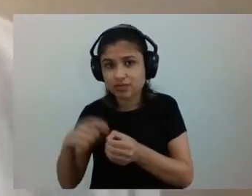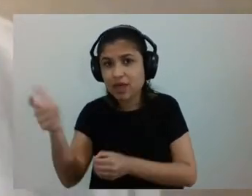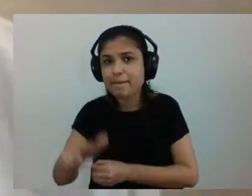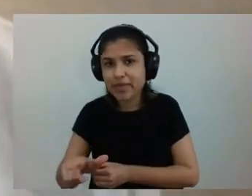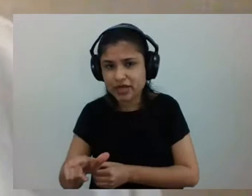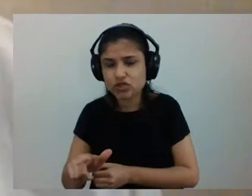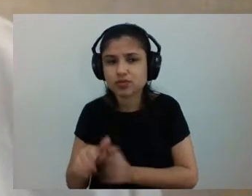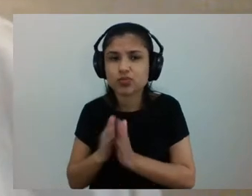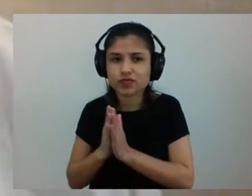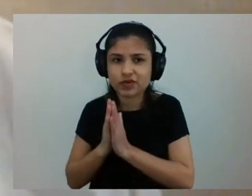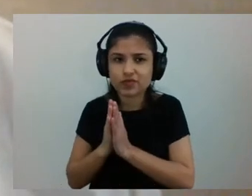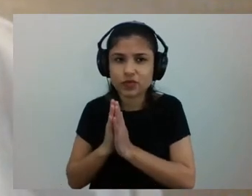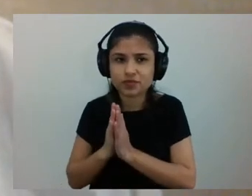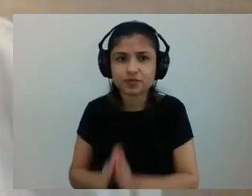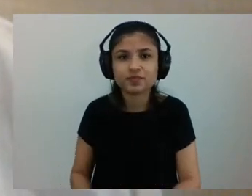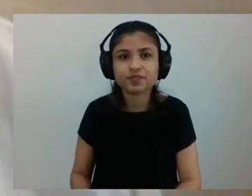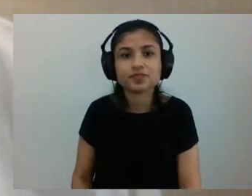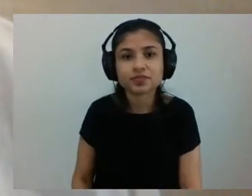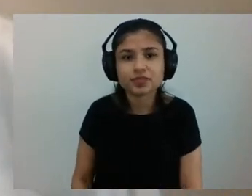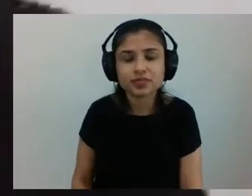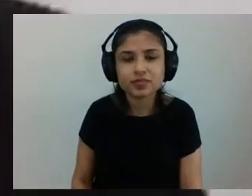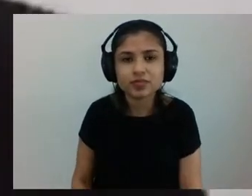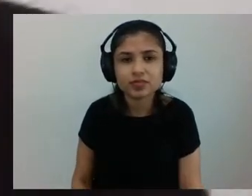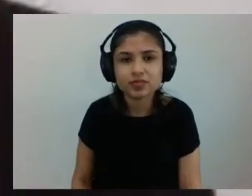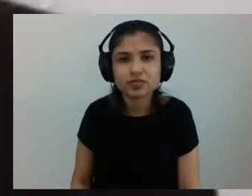imagem dele congelou. Está me ouvindo ou não?